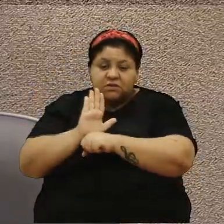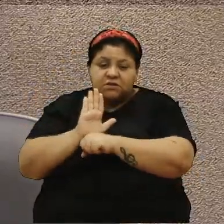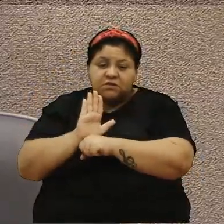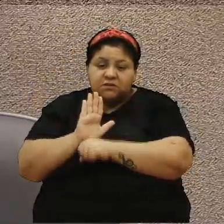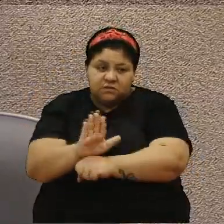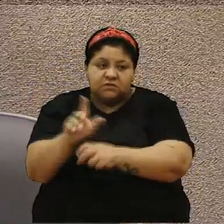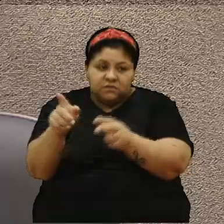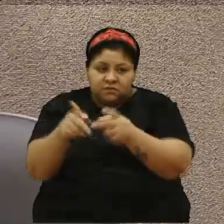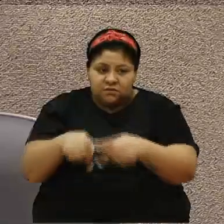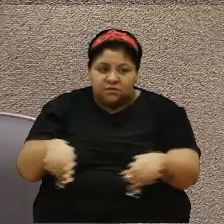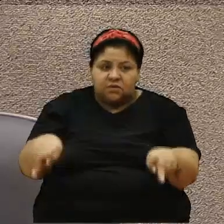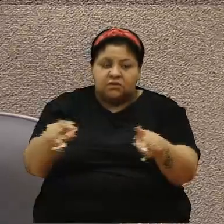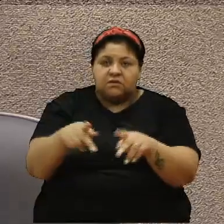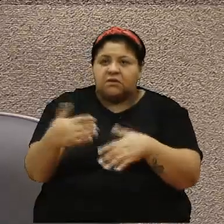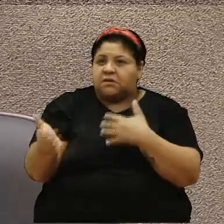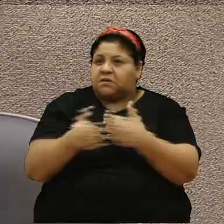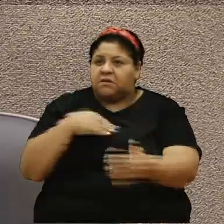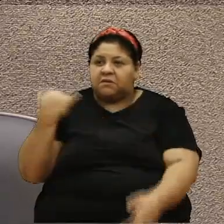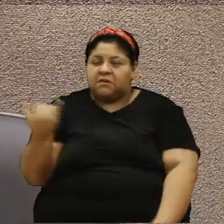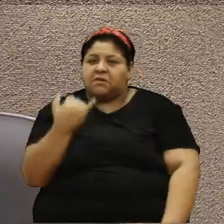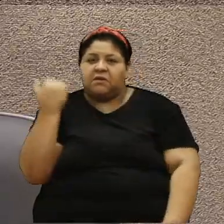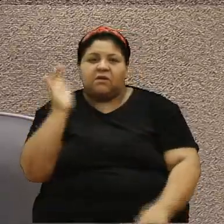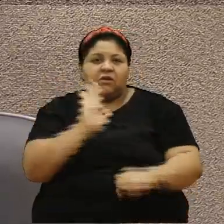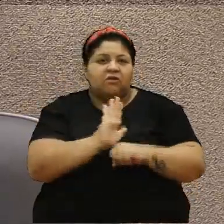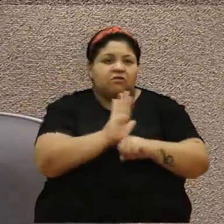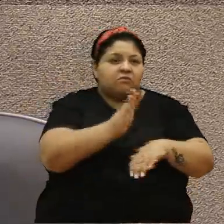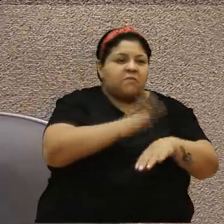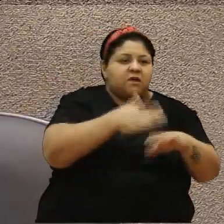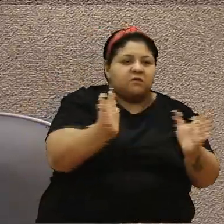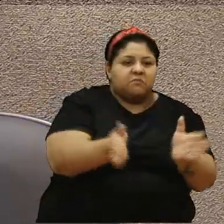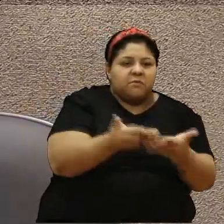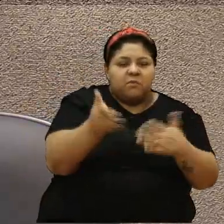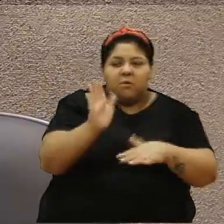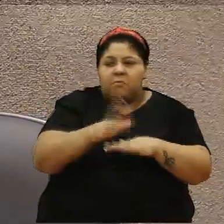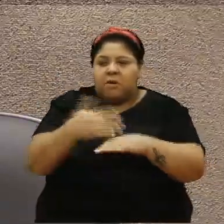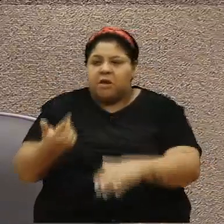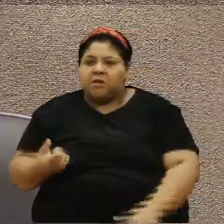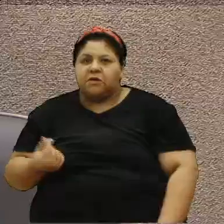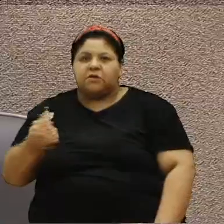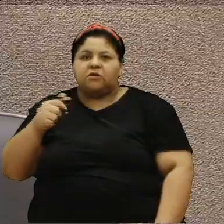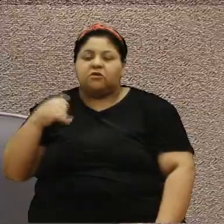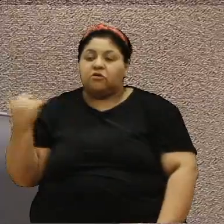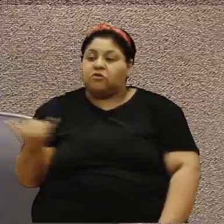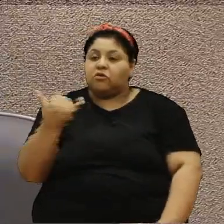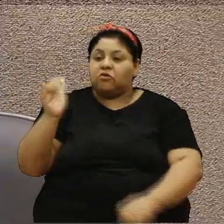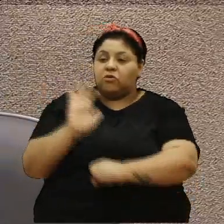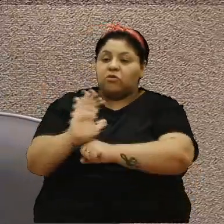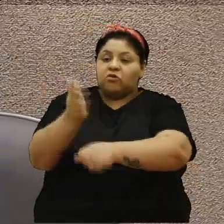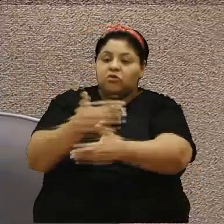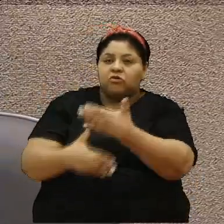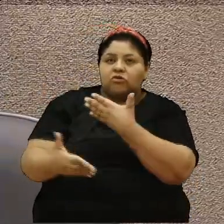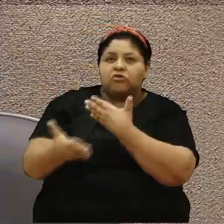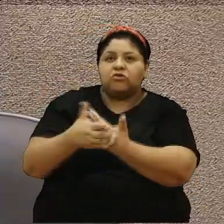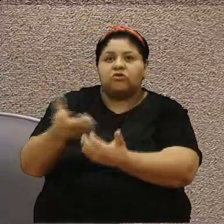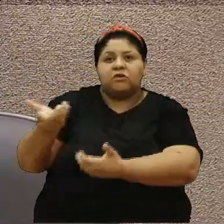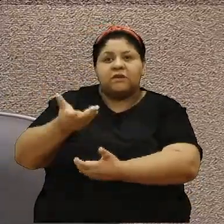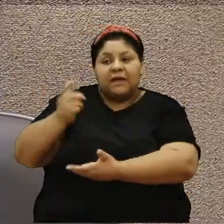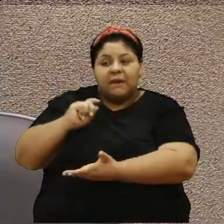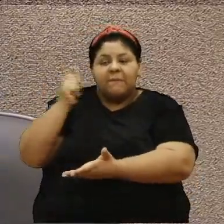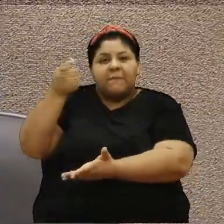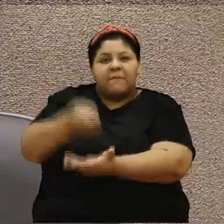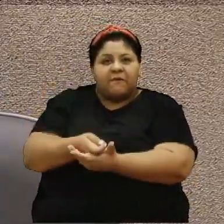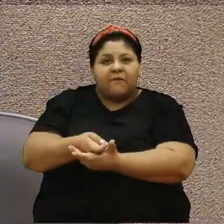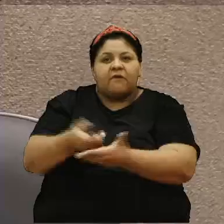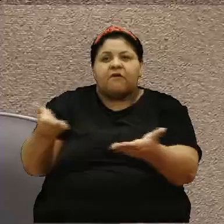nossa população, não importa se vai favorecer o mais pobre ou o mais rico, o importante é que favoreça a todos aqueles que querem pagar e